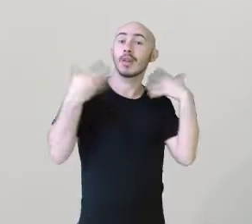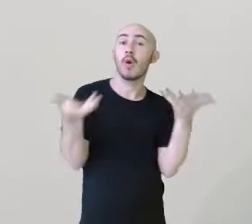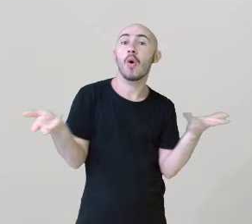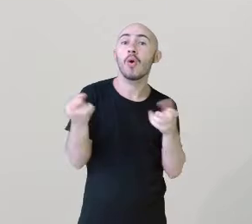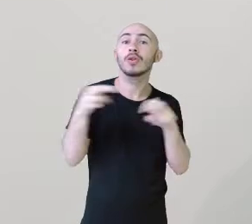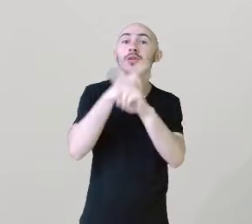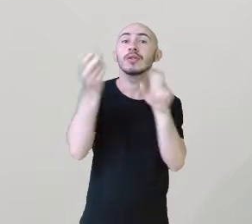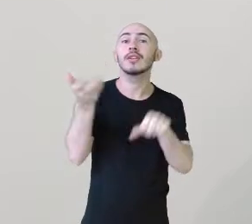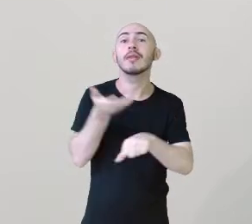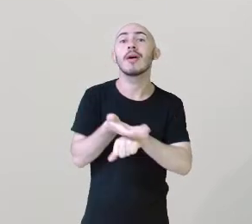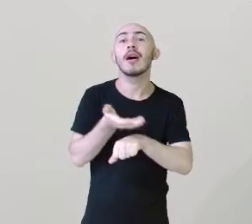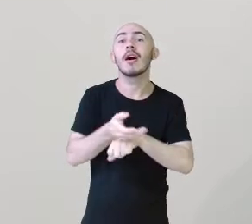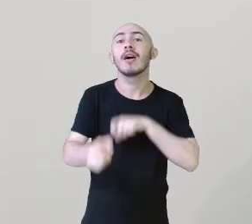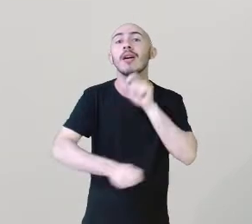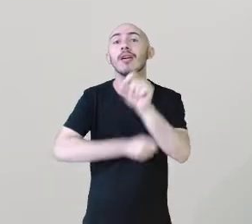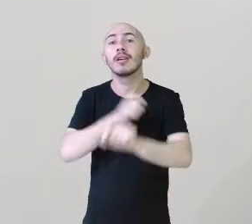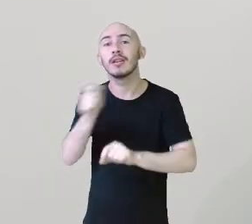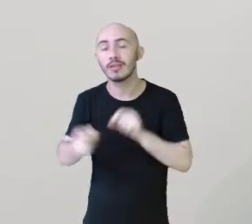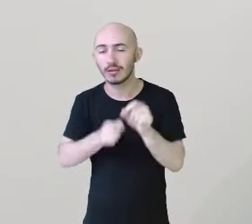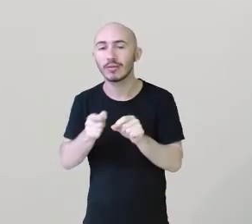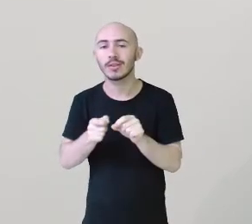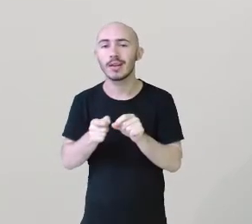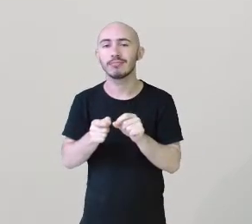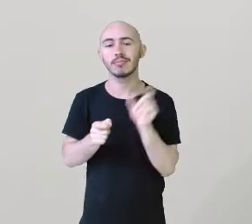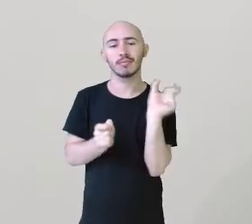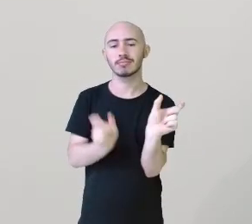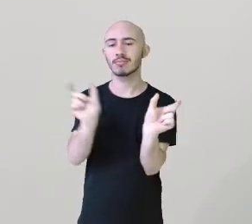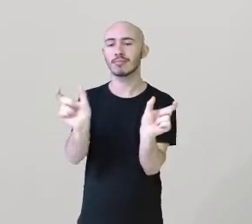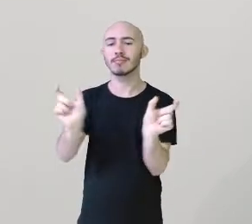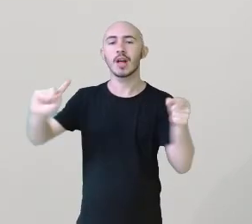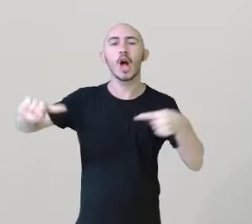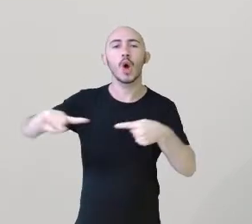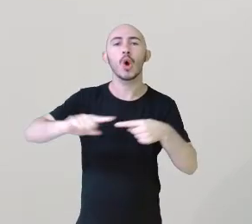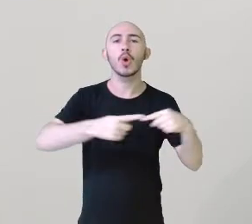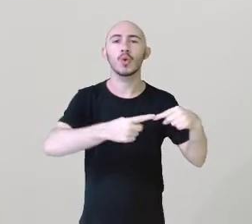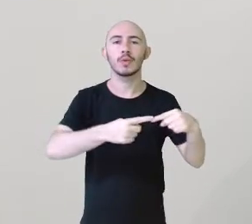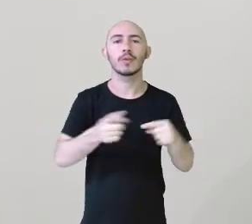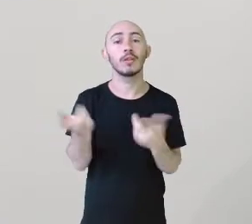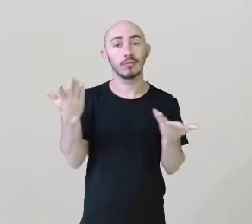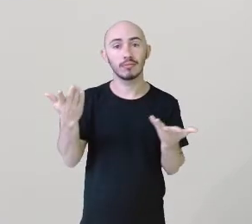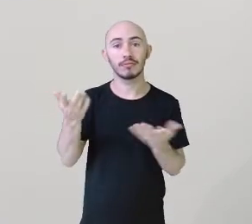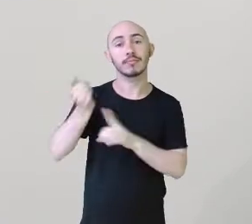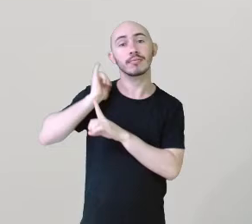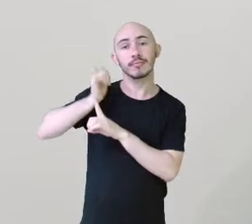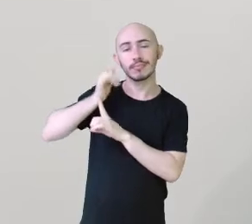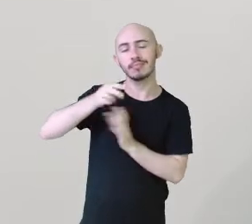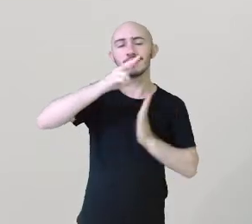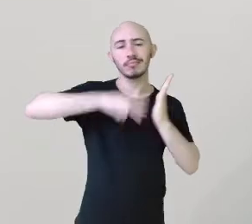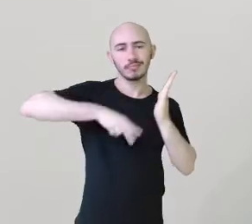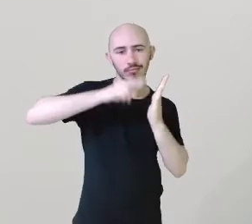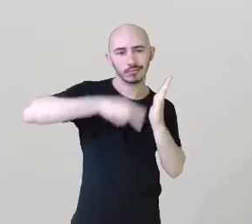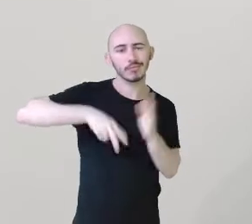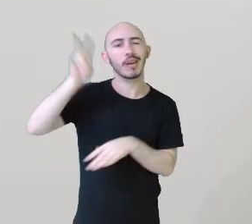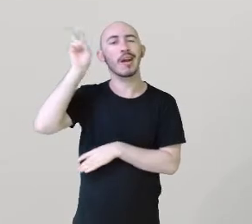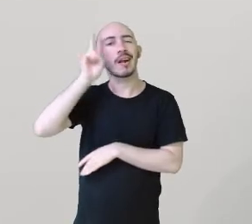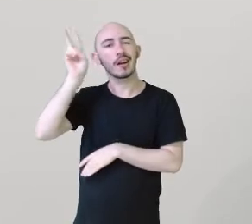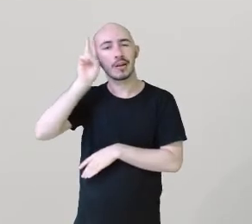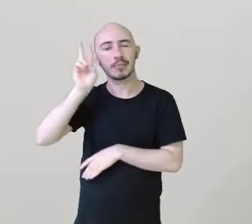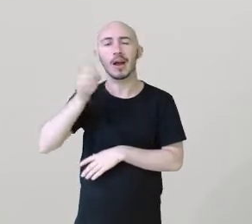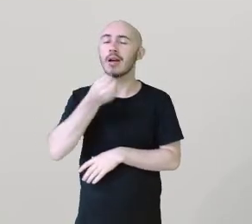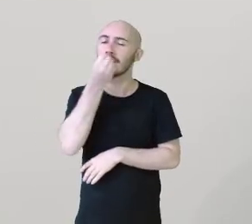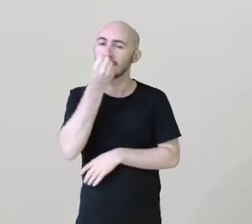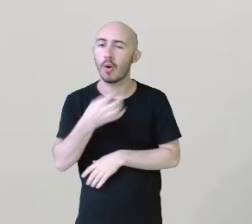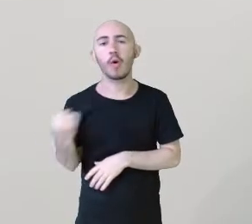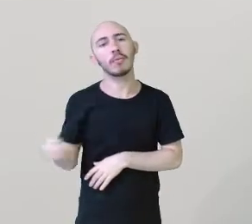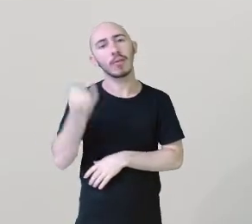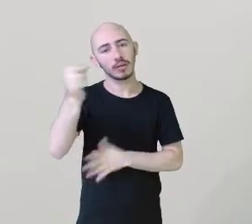concordância nominal. E aí eu trouxe a fábula para a gente rever, para a gente ler, porque ler é sempre importante, é bom e a gente